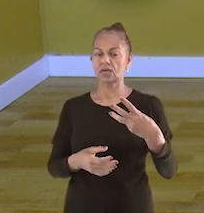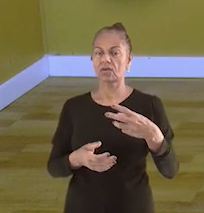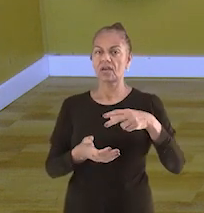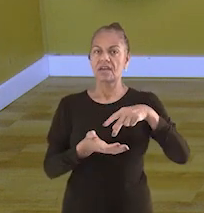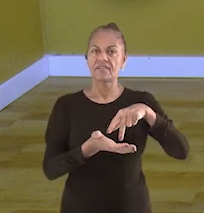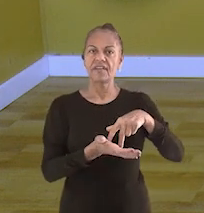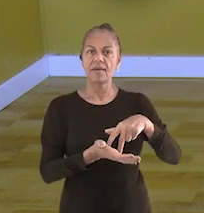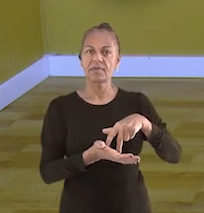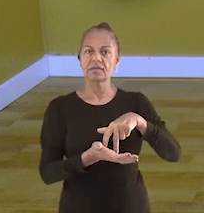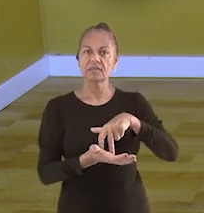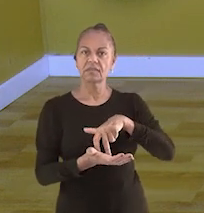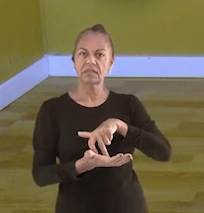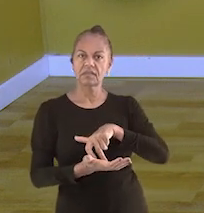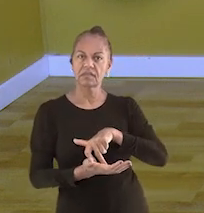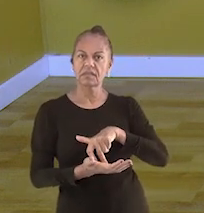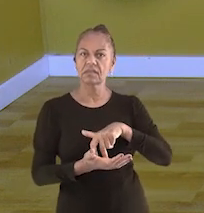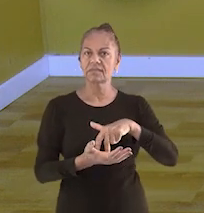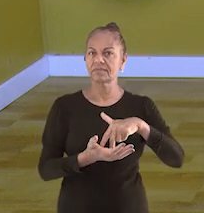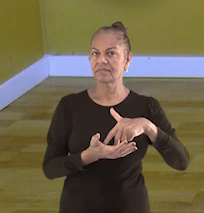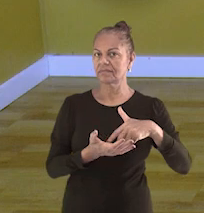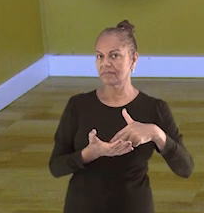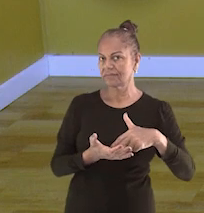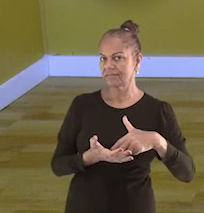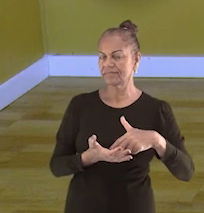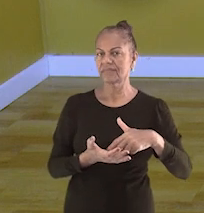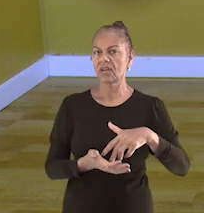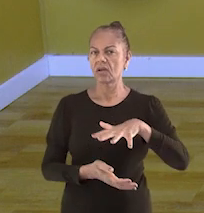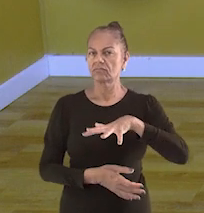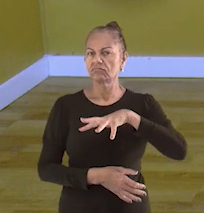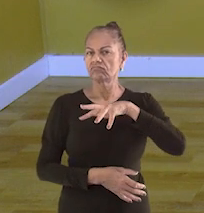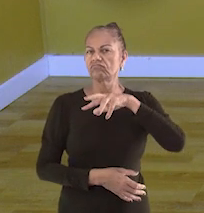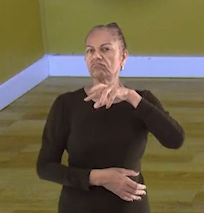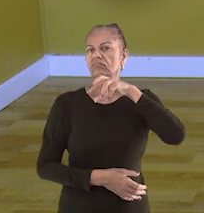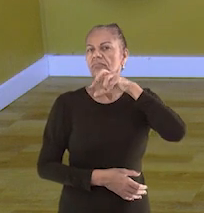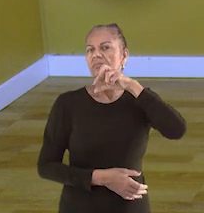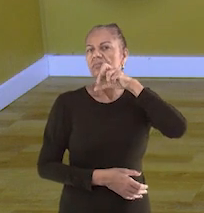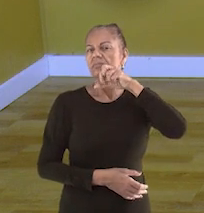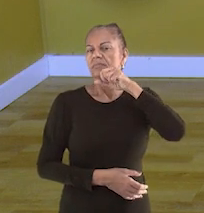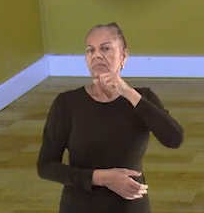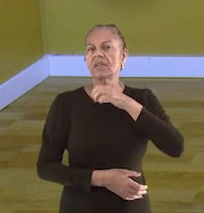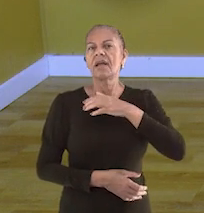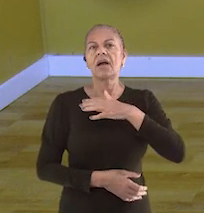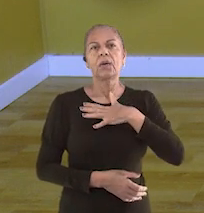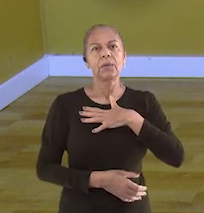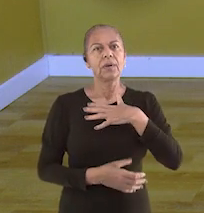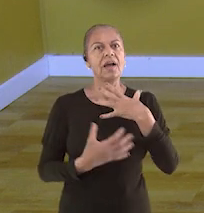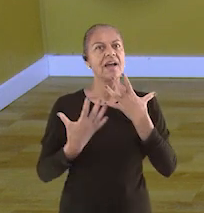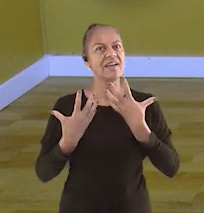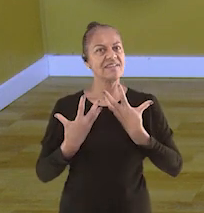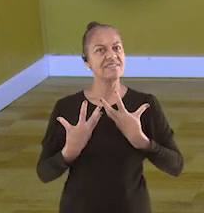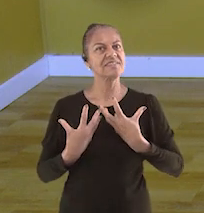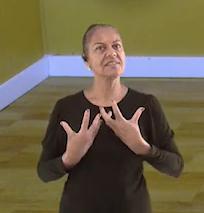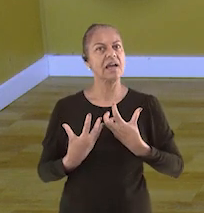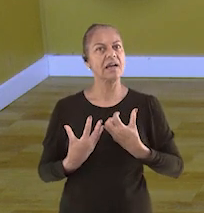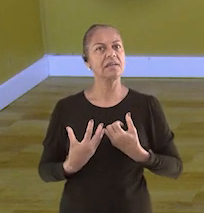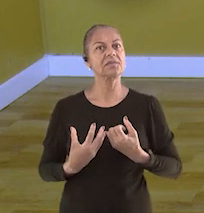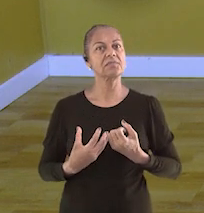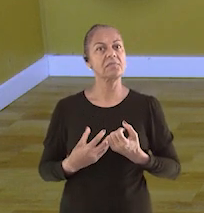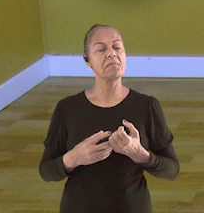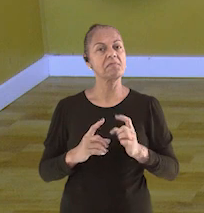Beleza? Respira, pegue um ar. É cansativo, mas faz bem para a saúde,